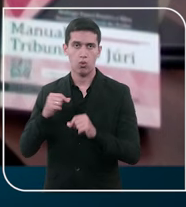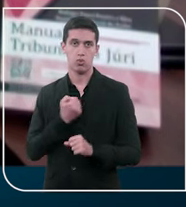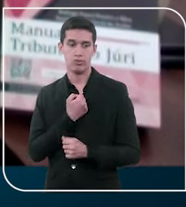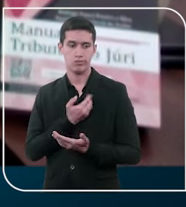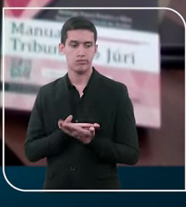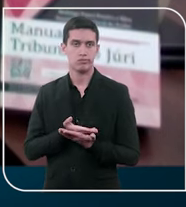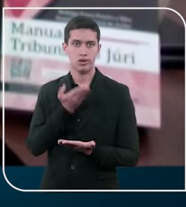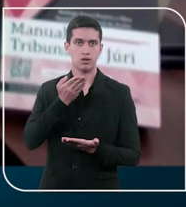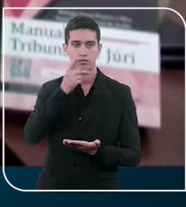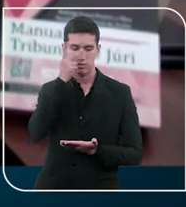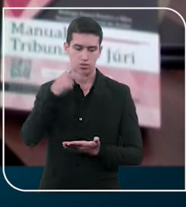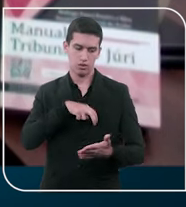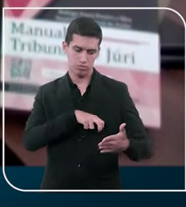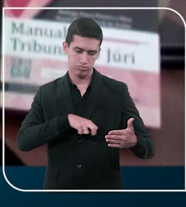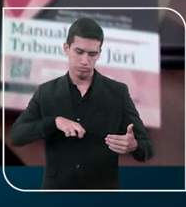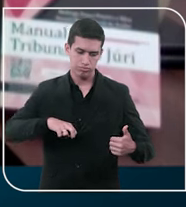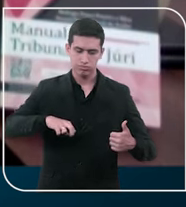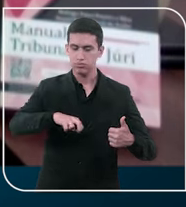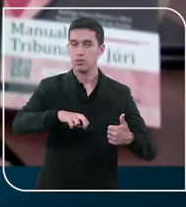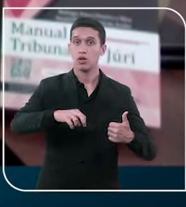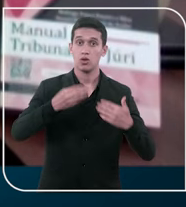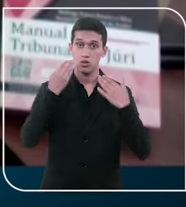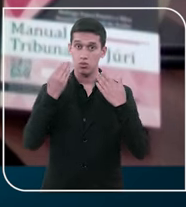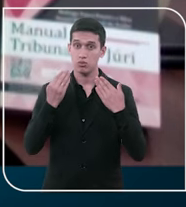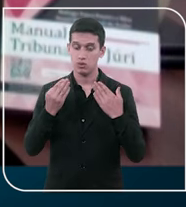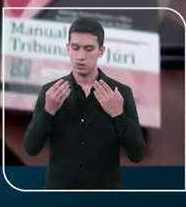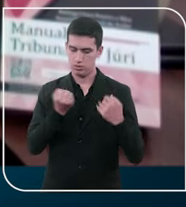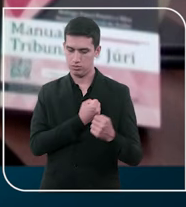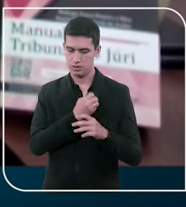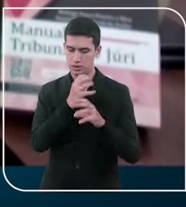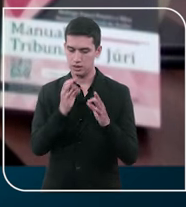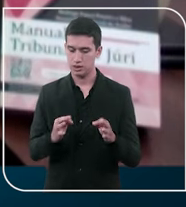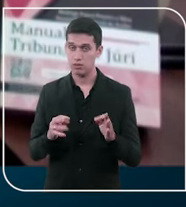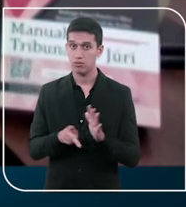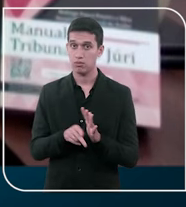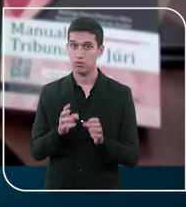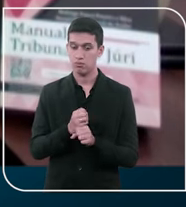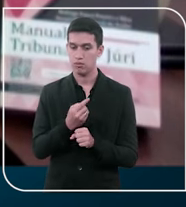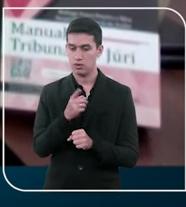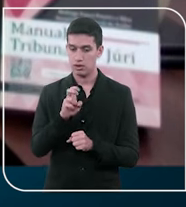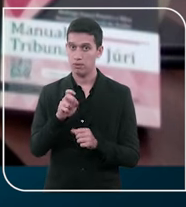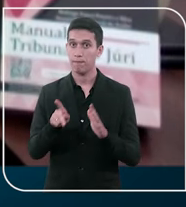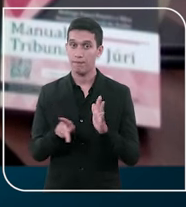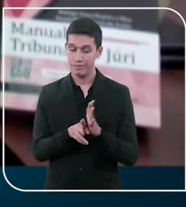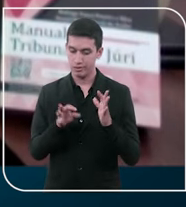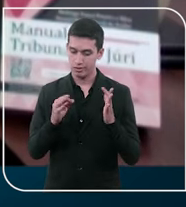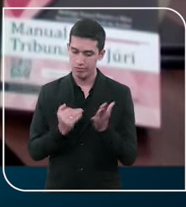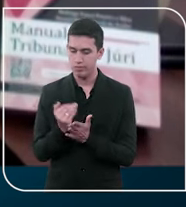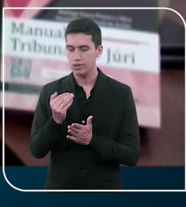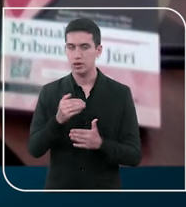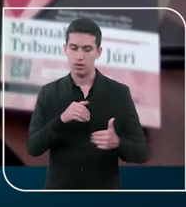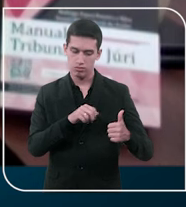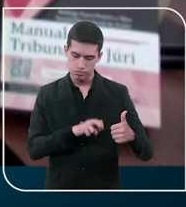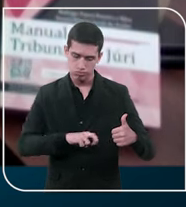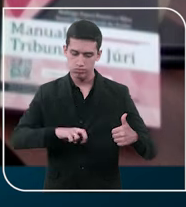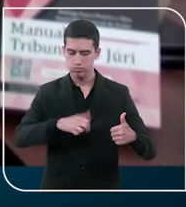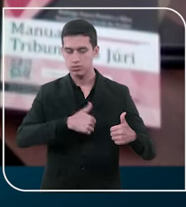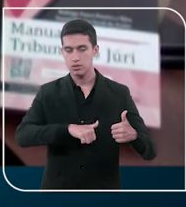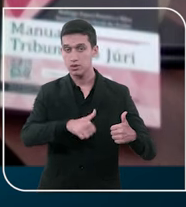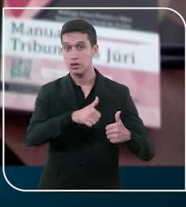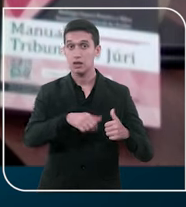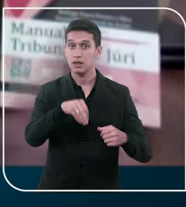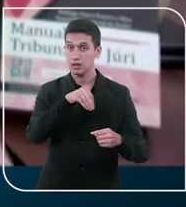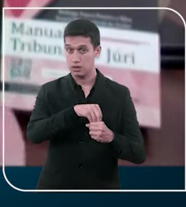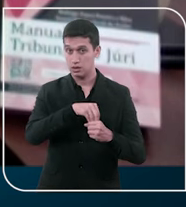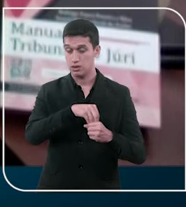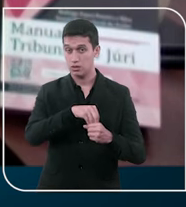sorteando um número maior de suplentes para dar um número legal de 15 que necessita para instalar a sessão. Dentro